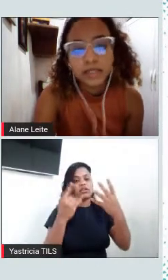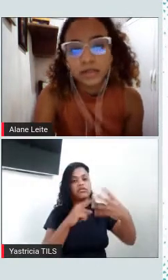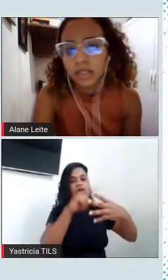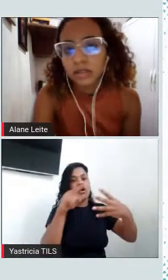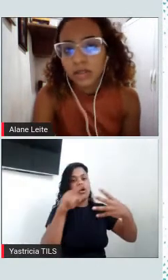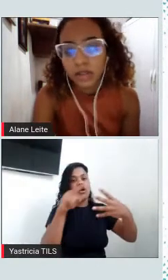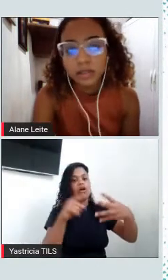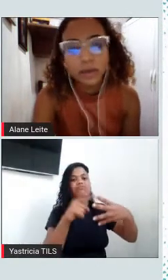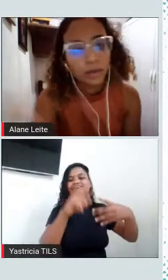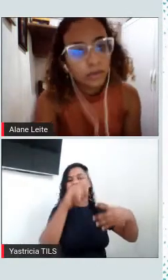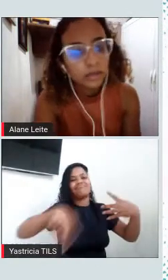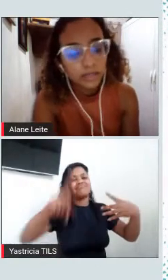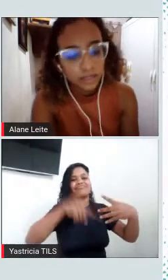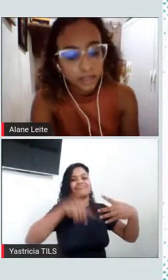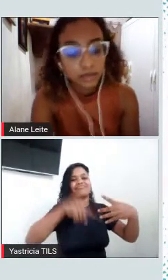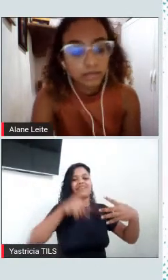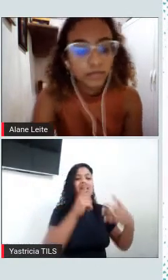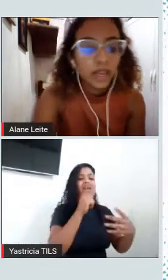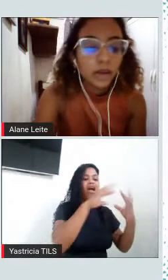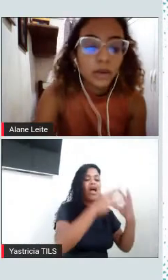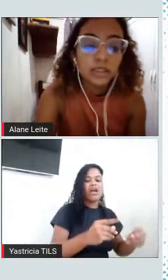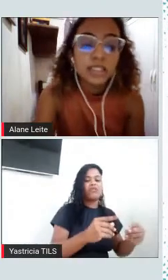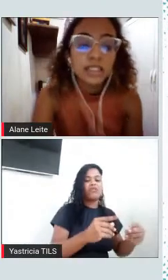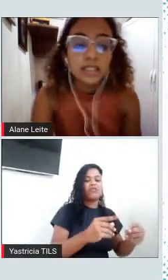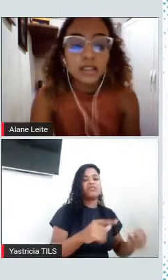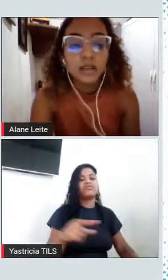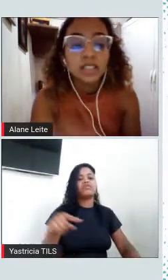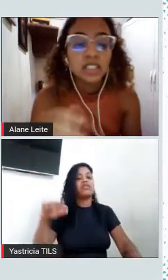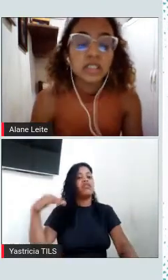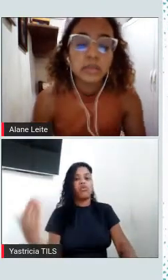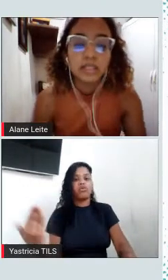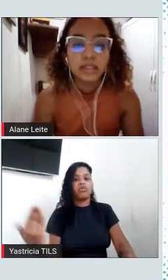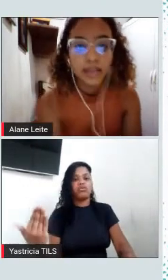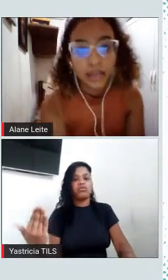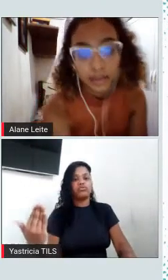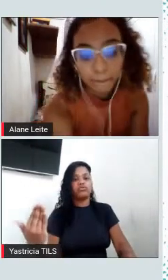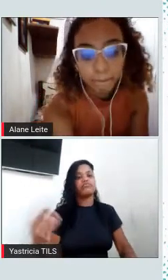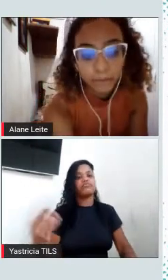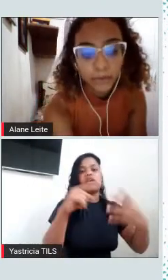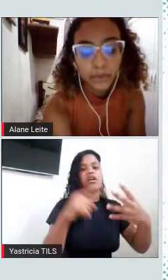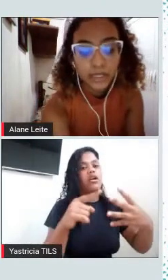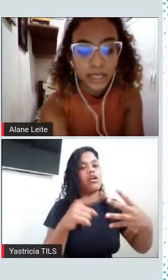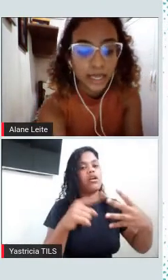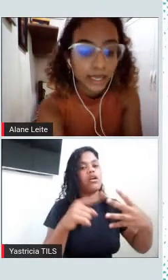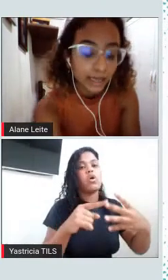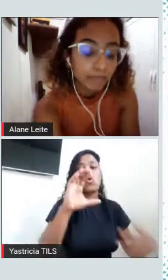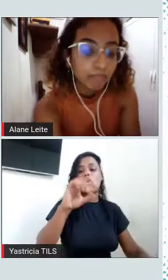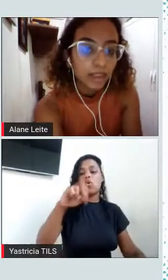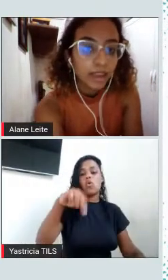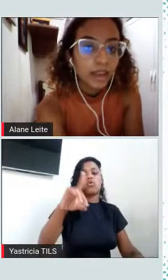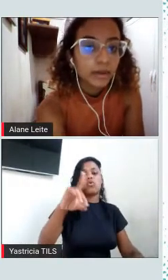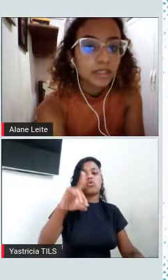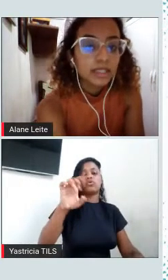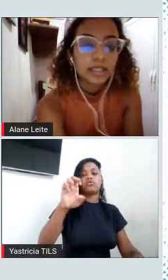Porque ela está passando do estado sólido para algum outro estado. Condensação eu acho que também não é,